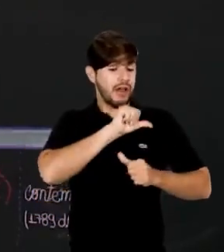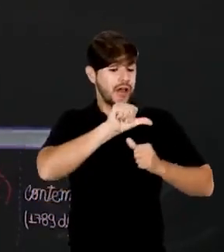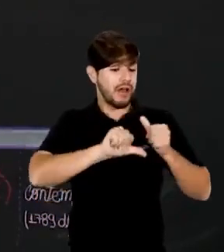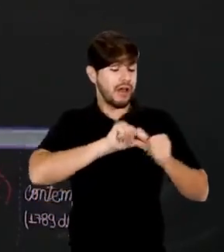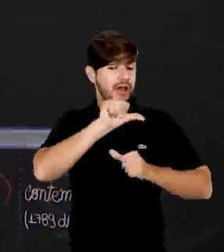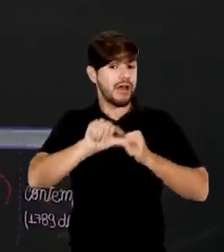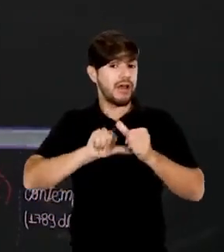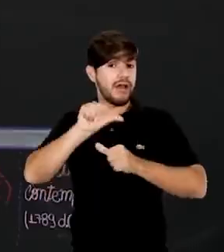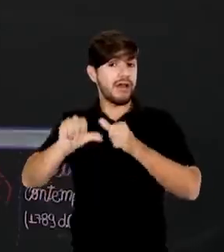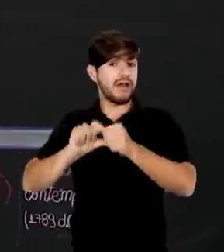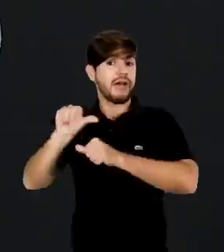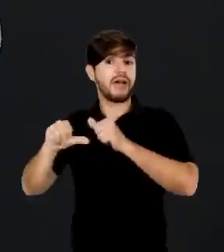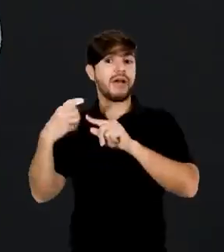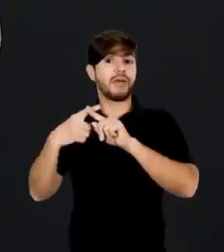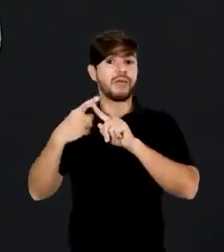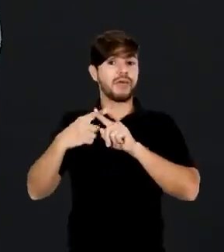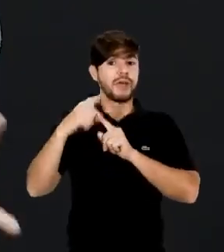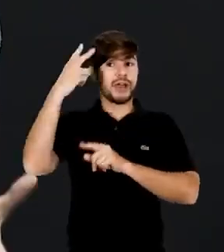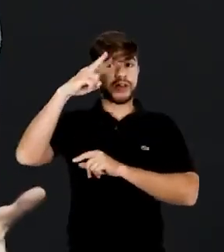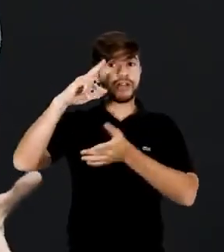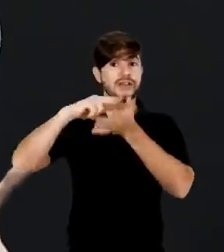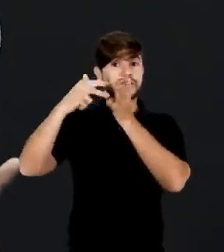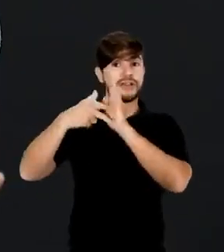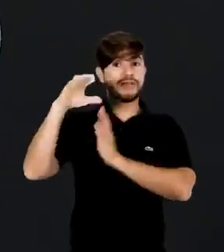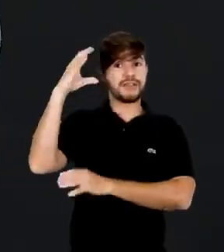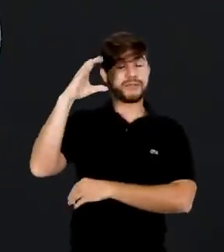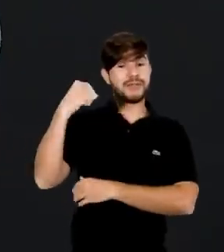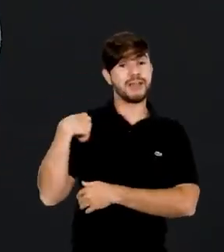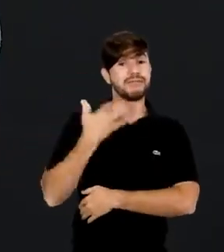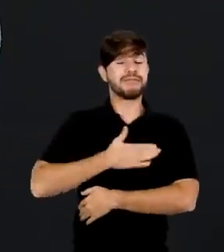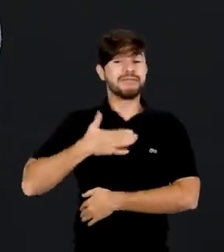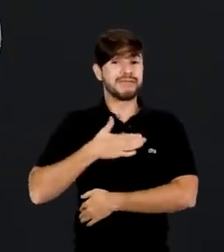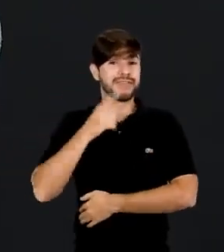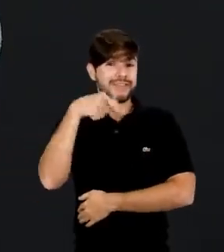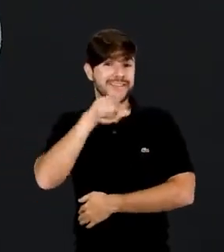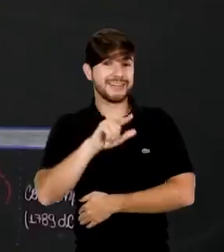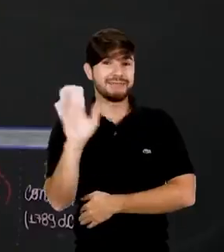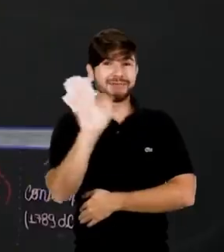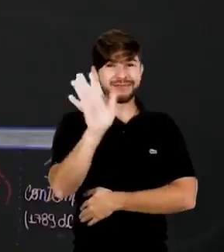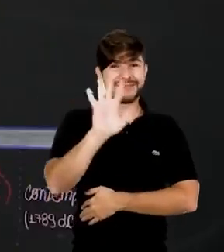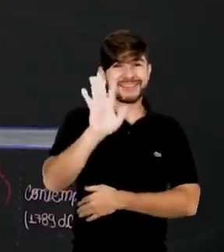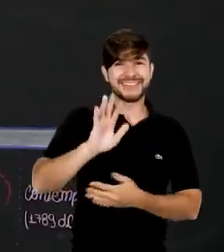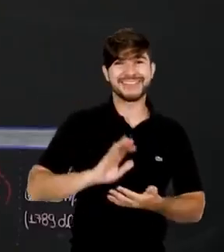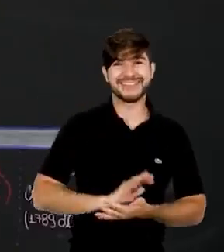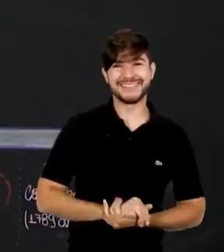é a ciência dos homens no tempo. Enfim, espero que vocês tenham gostado e até uma próxima.